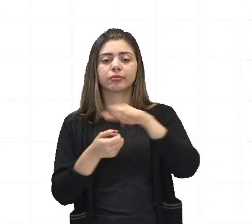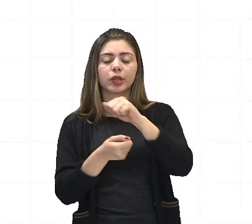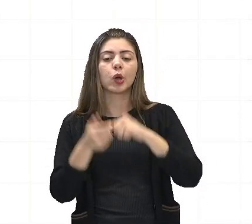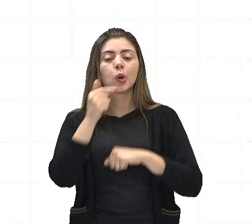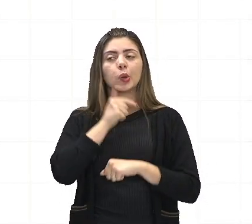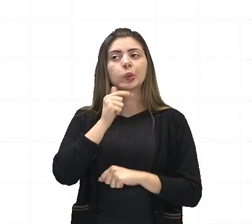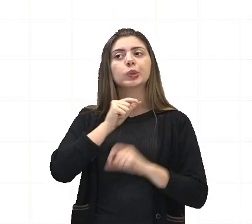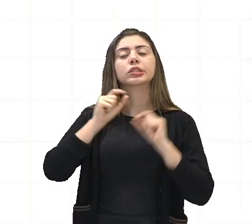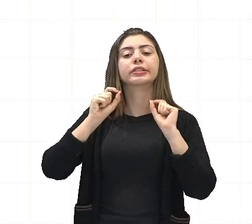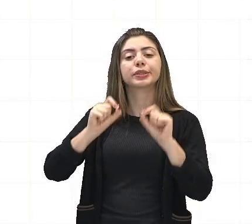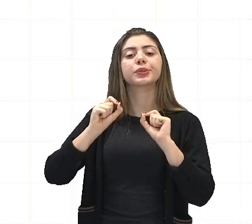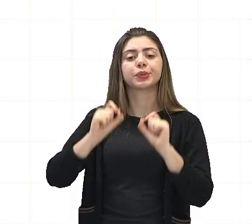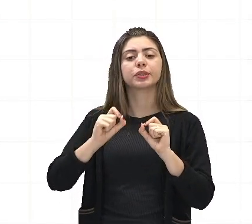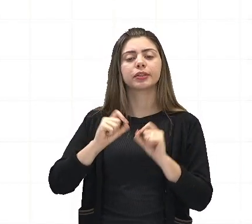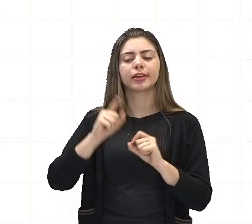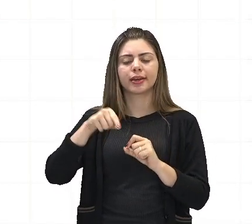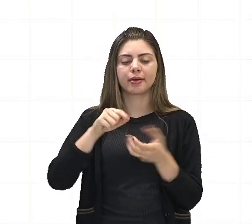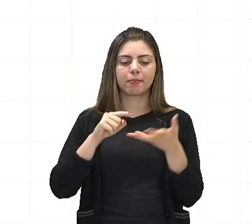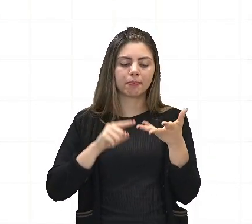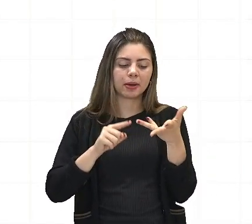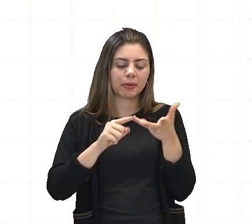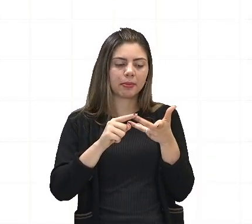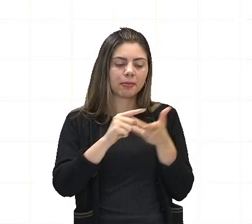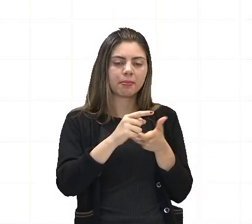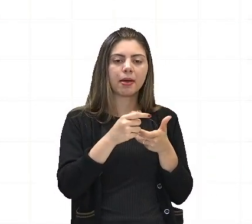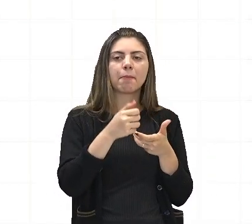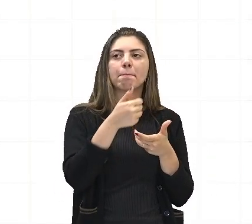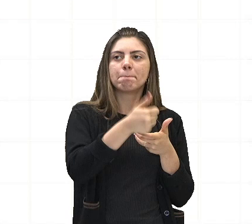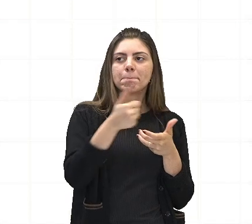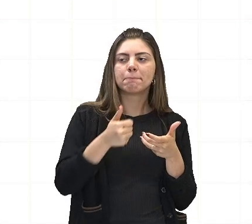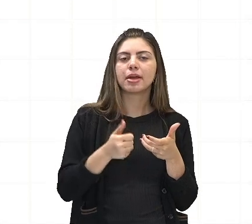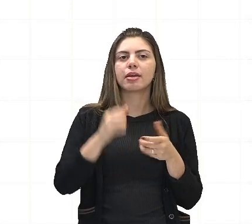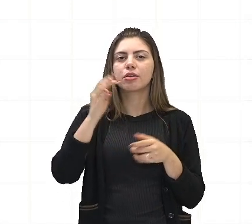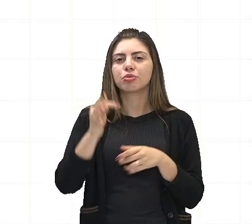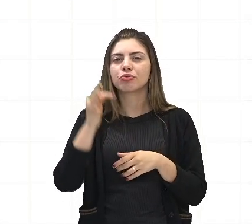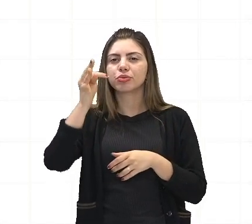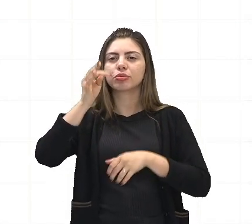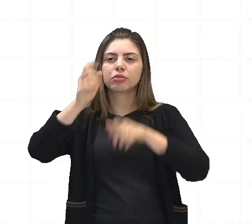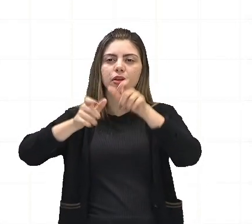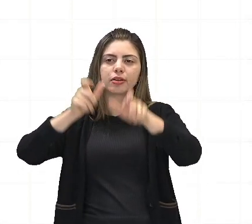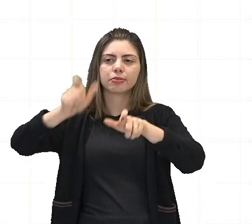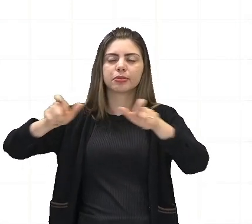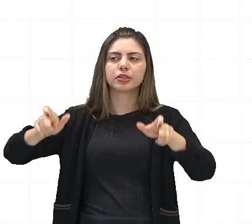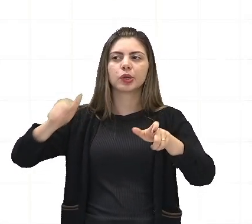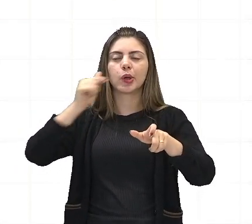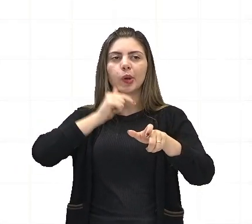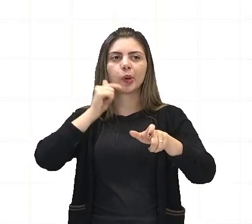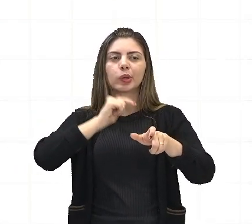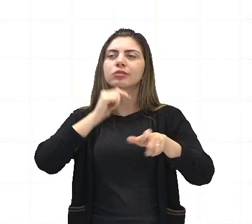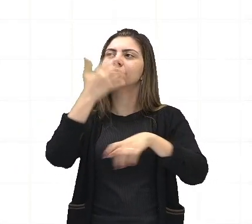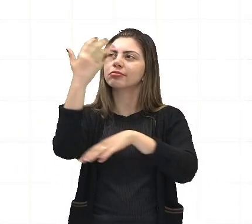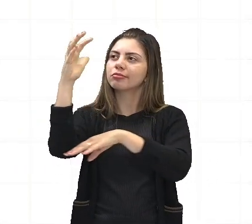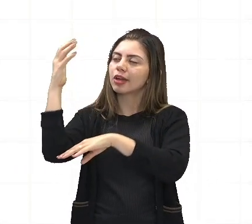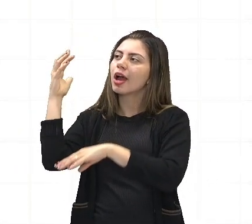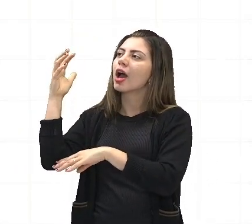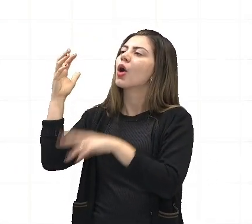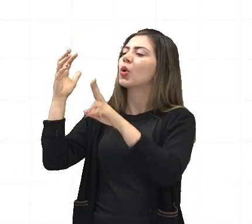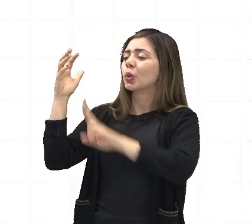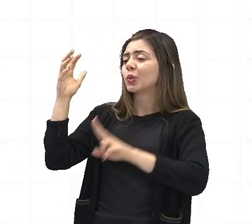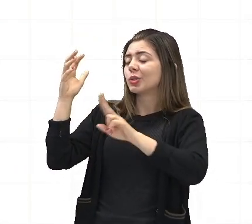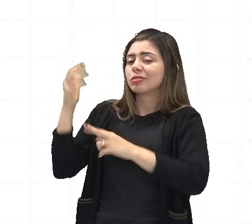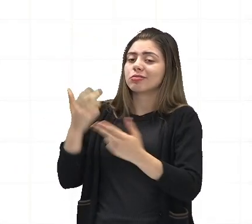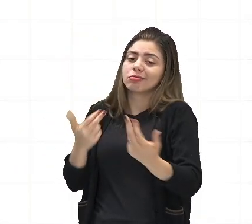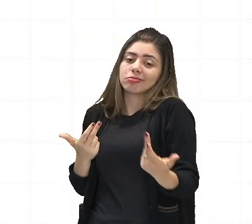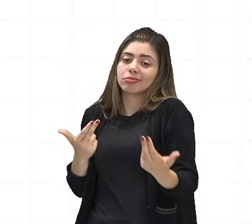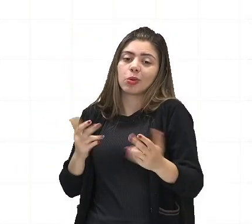vamos dizer assim, benefícios para que futuras gerações possam, né, aproveitar dos recursos